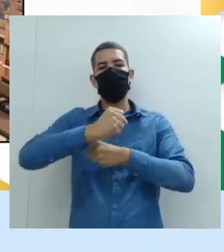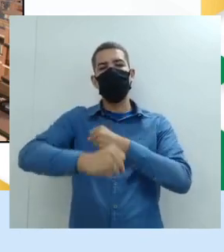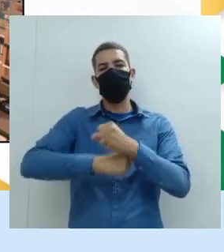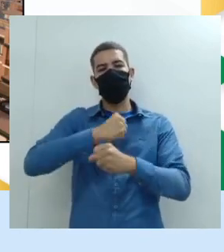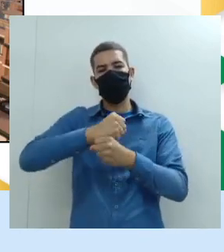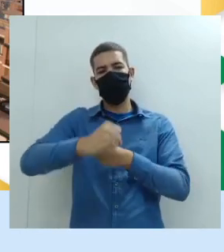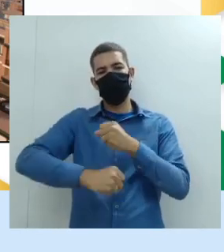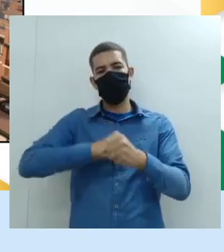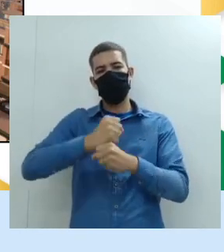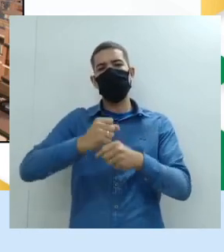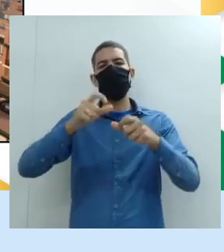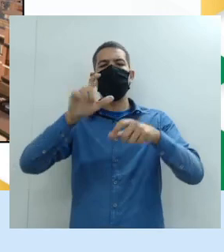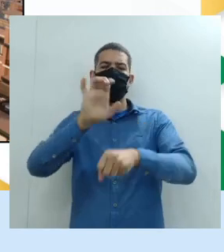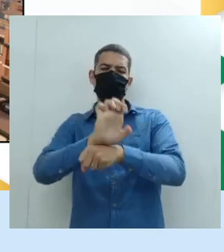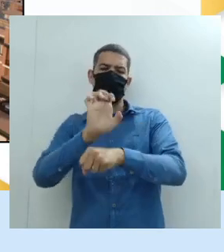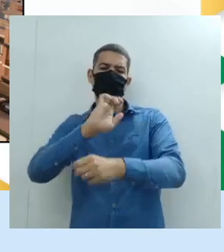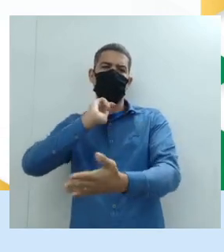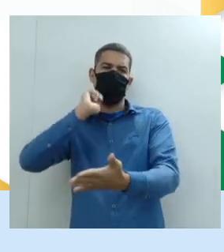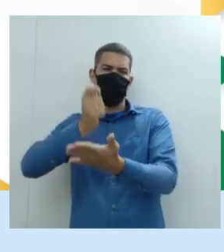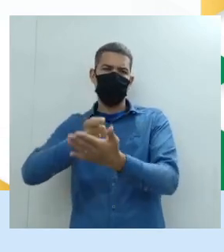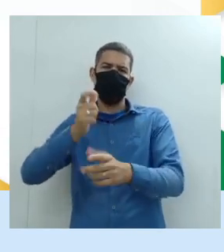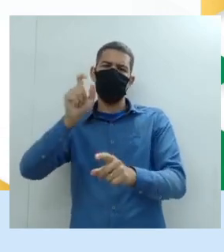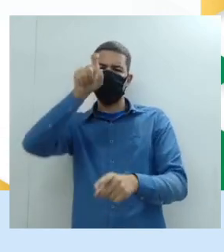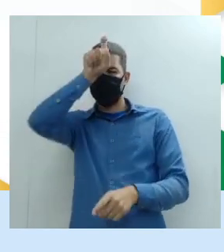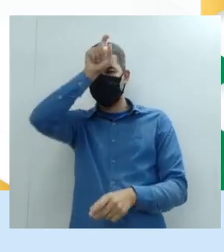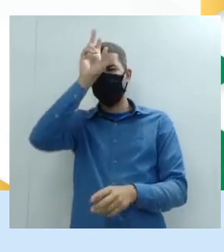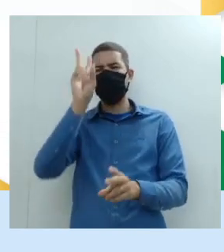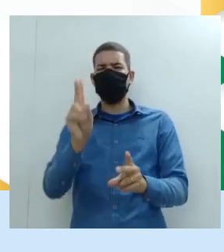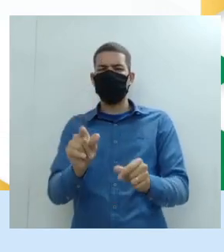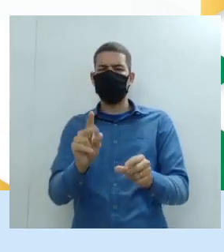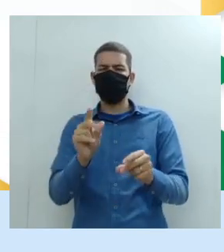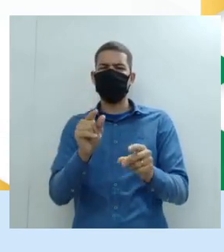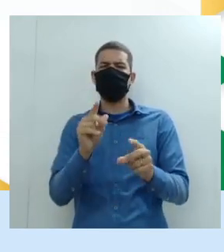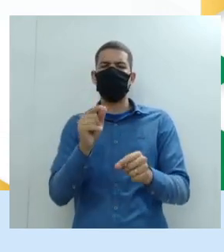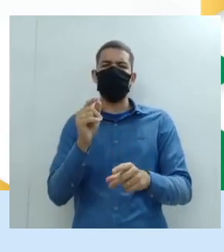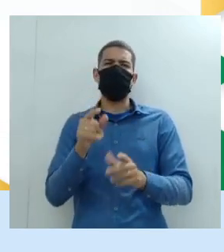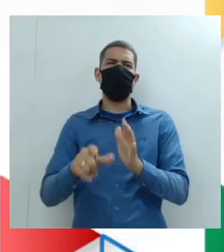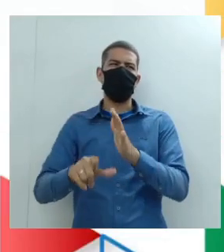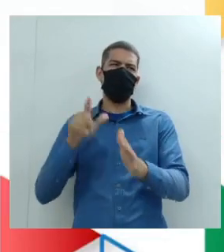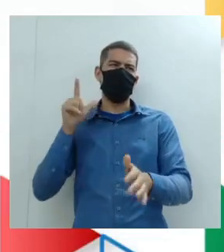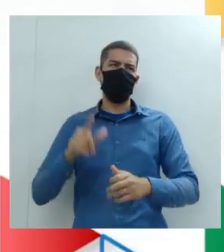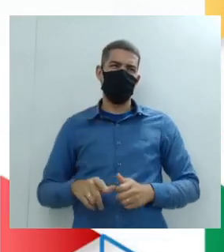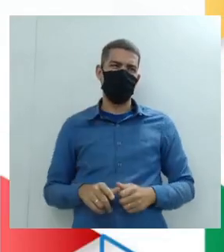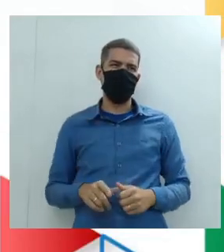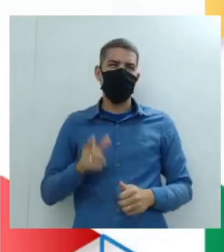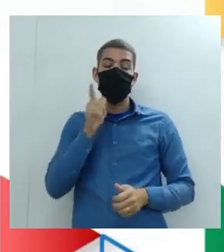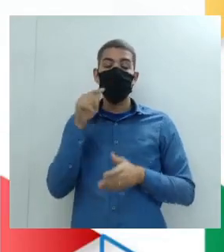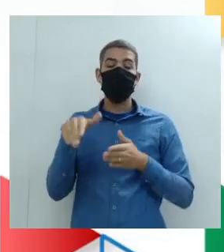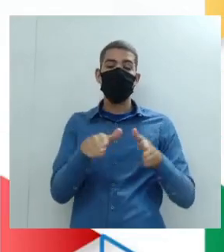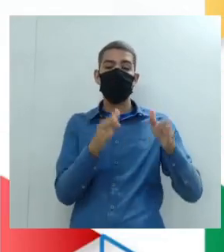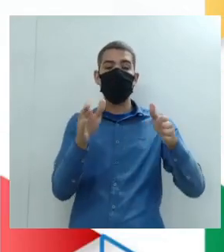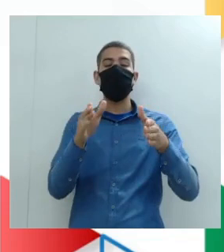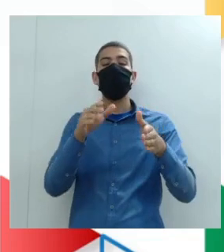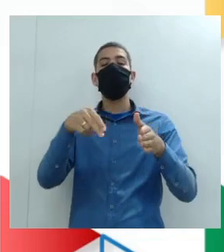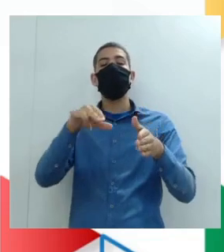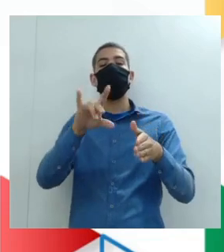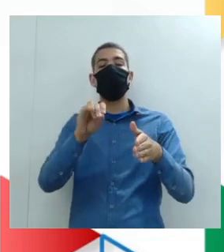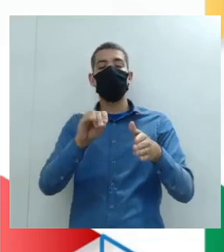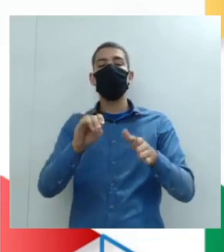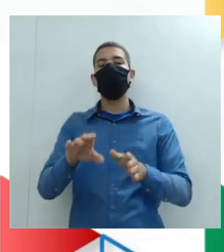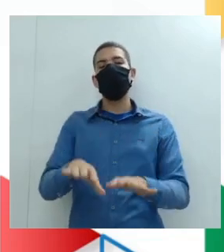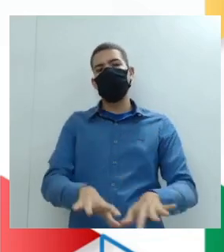ao Estado, ok? E aí no Egito já faz muito tempo que eles cobram isso. Como no Rio Nilo sofria inundações